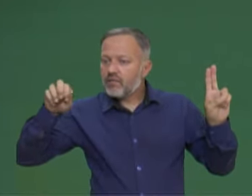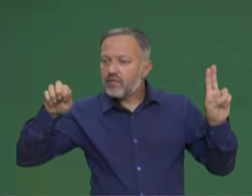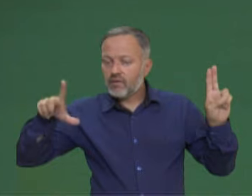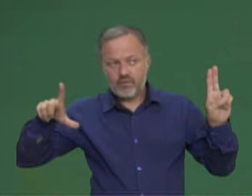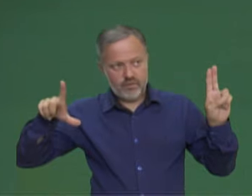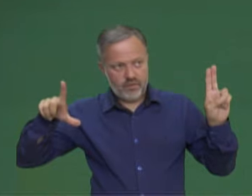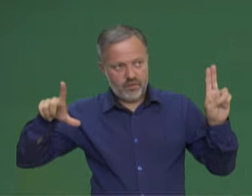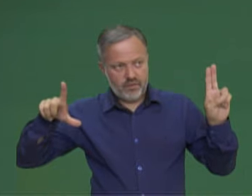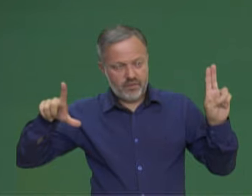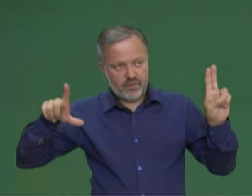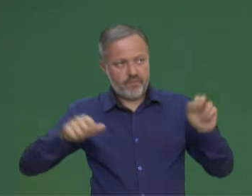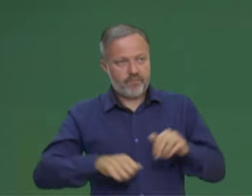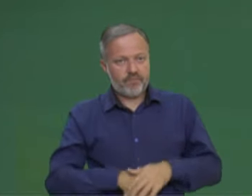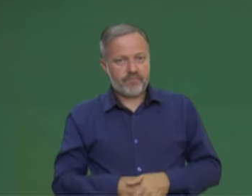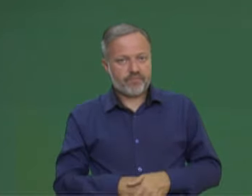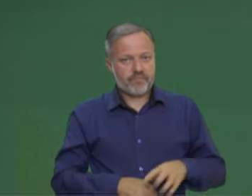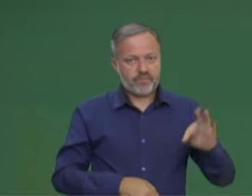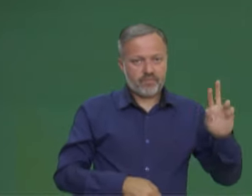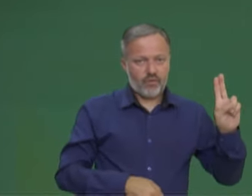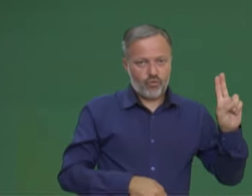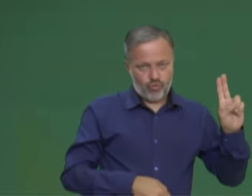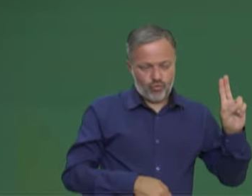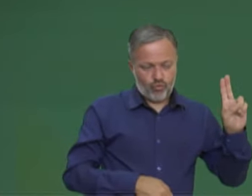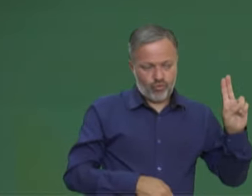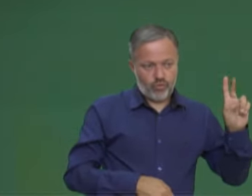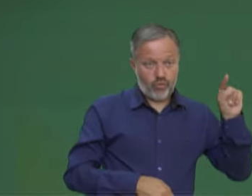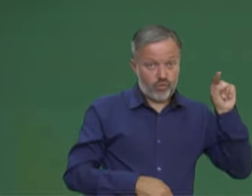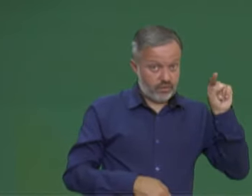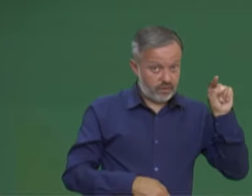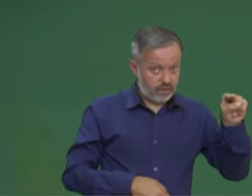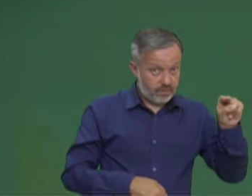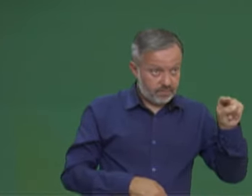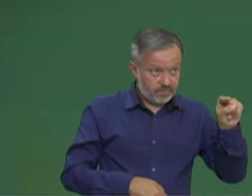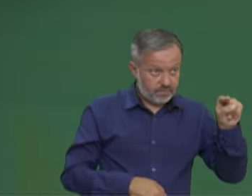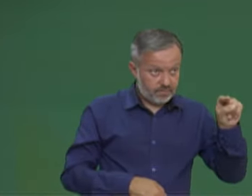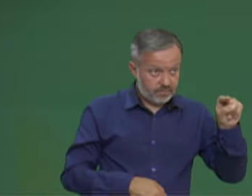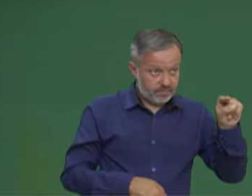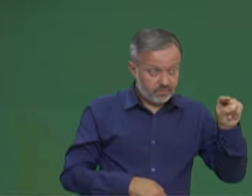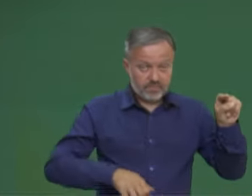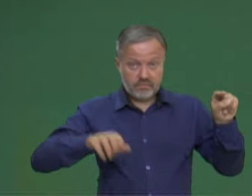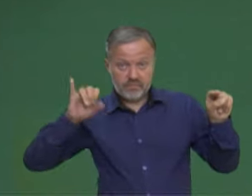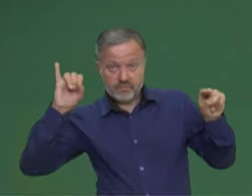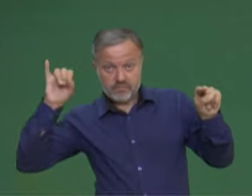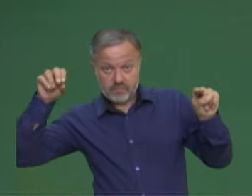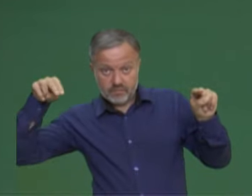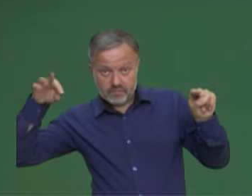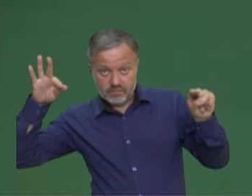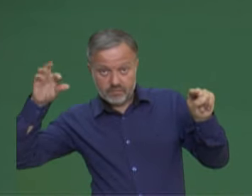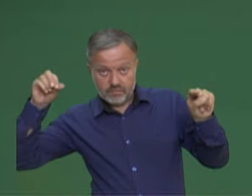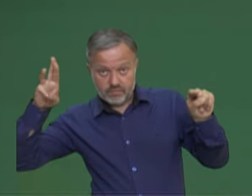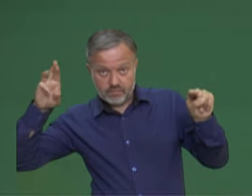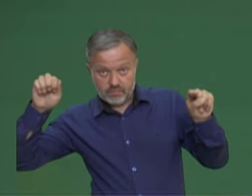informalidade. O tu que nós aqui empregamos como você é informal,